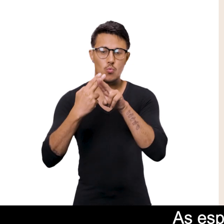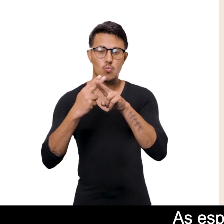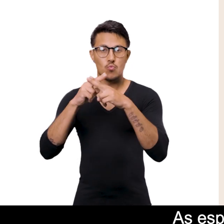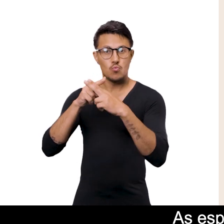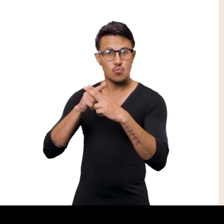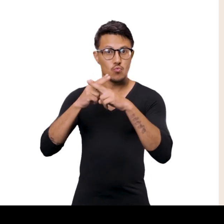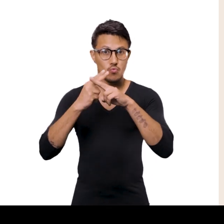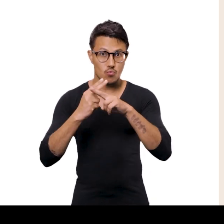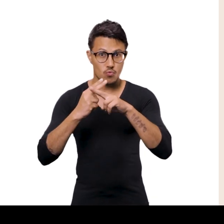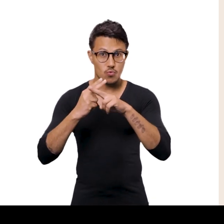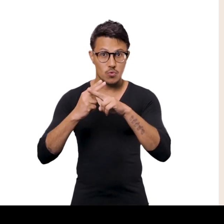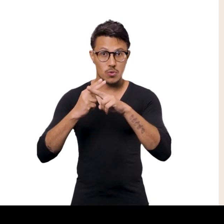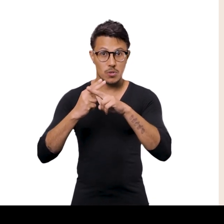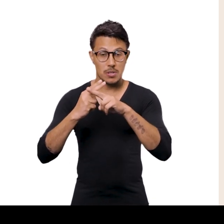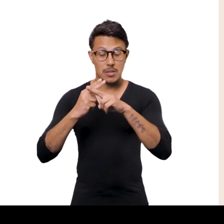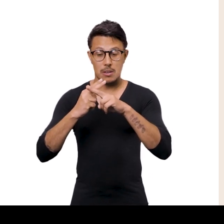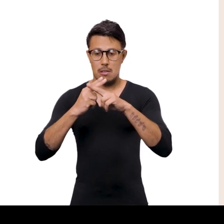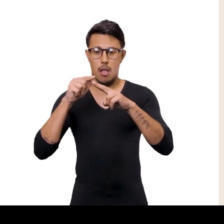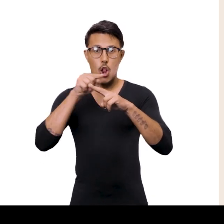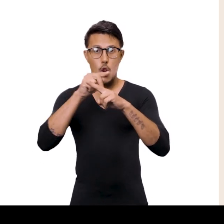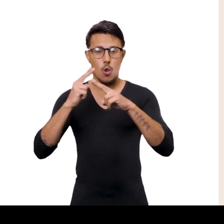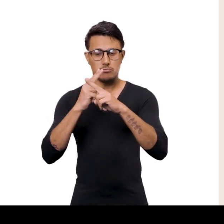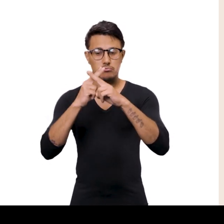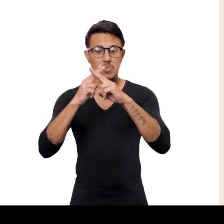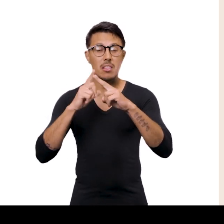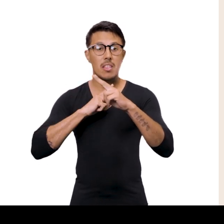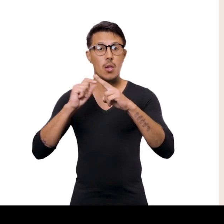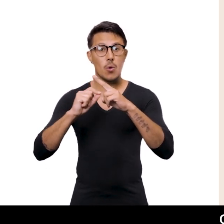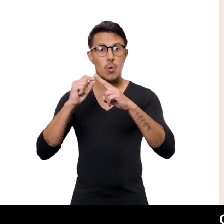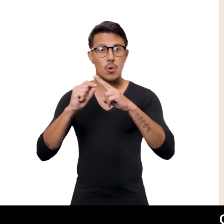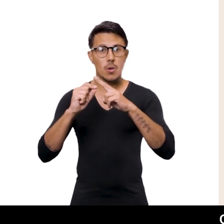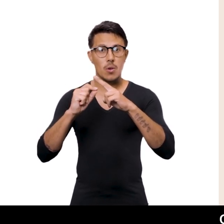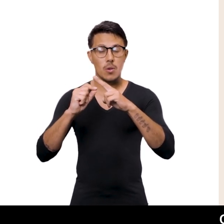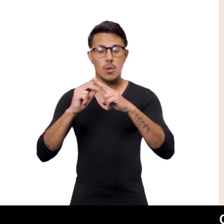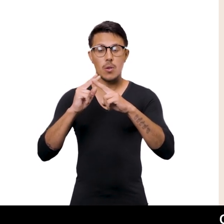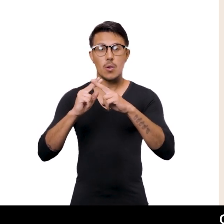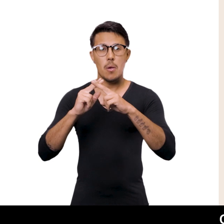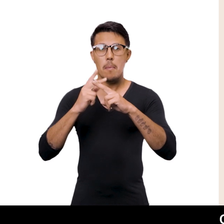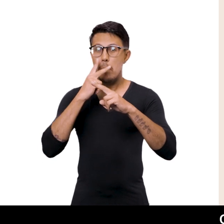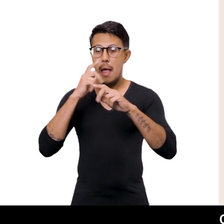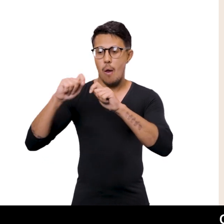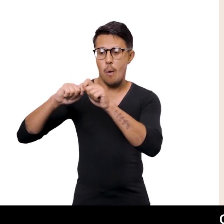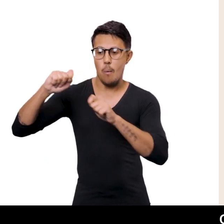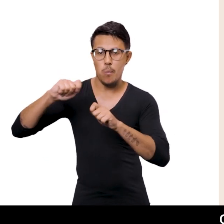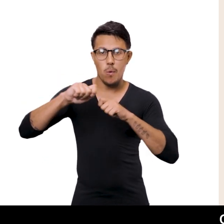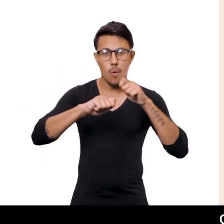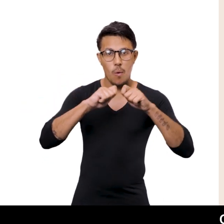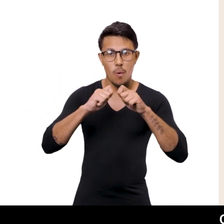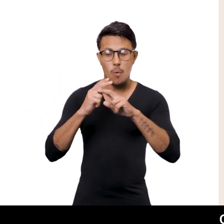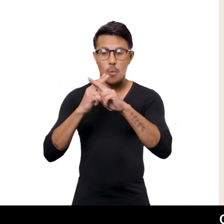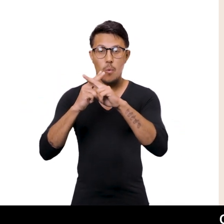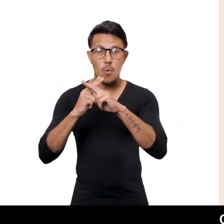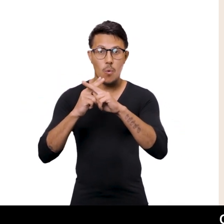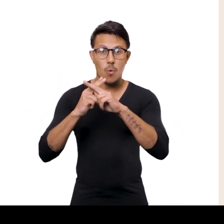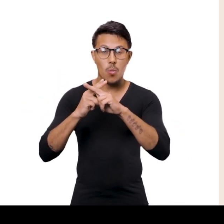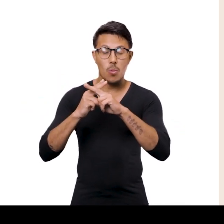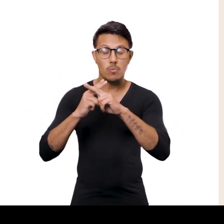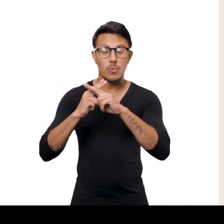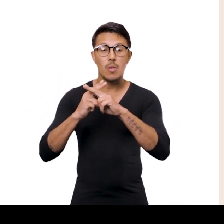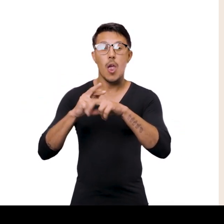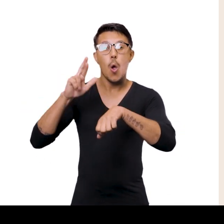X aberto. No eixo do cruzamento das espadas, onde está o nó que as prende no centro do veludo